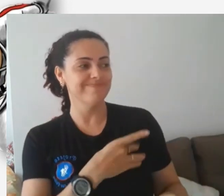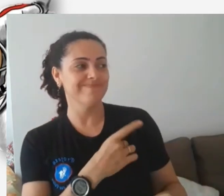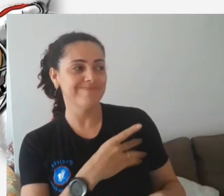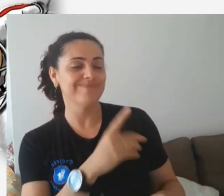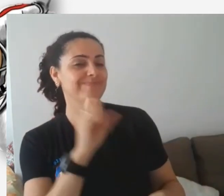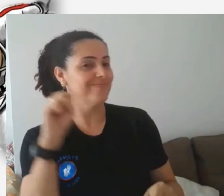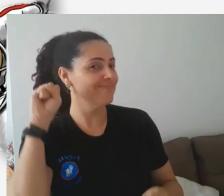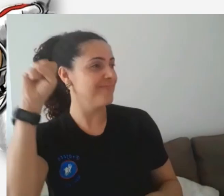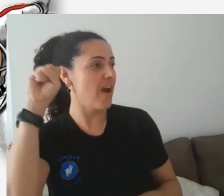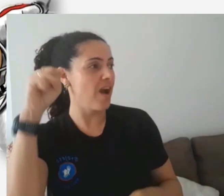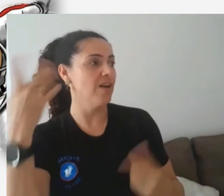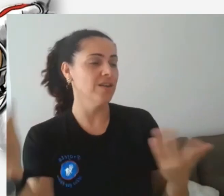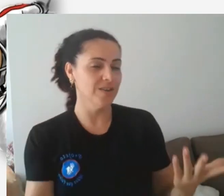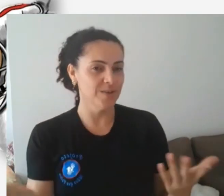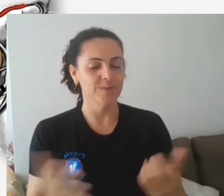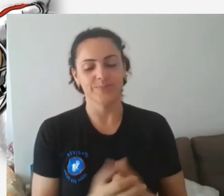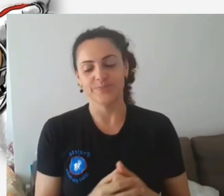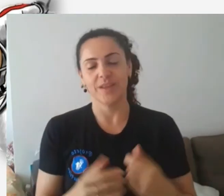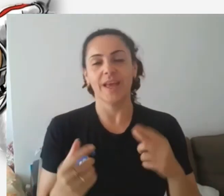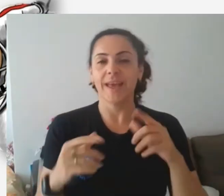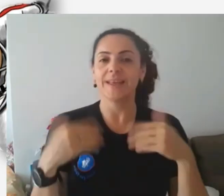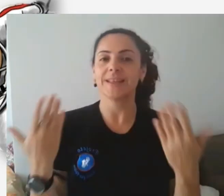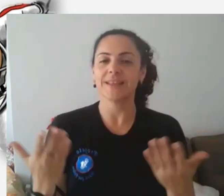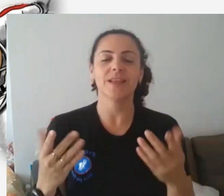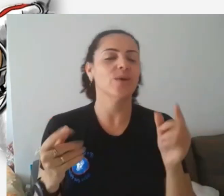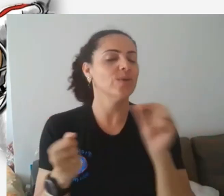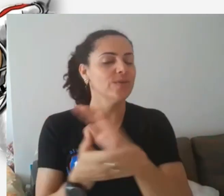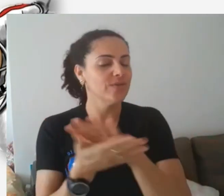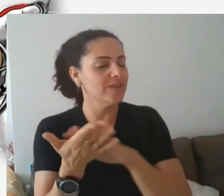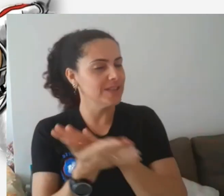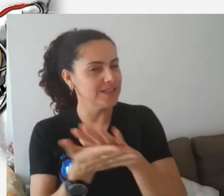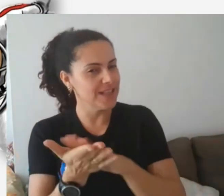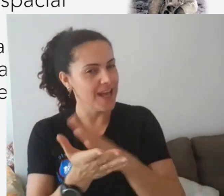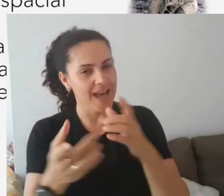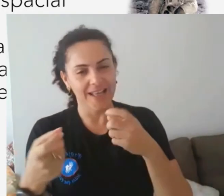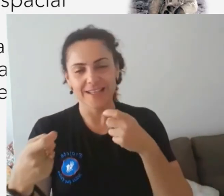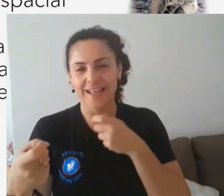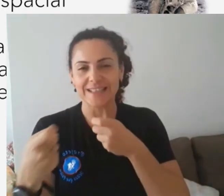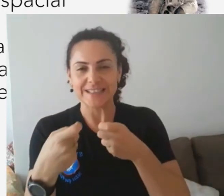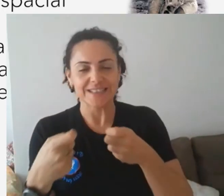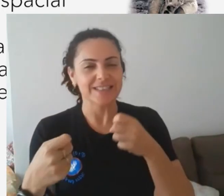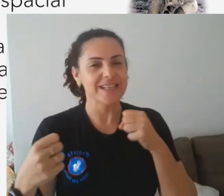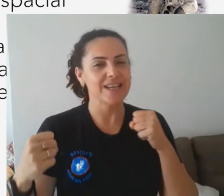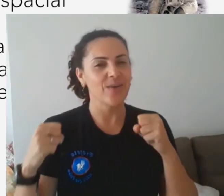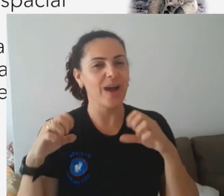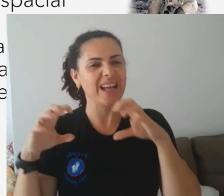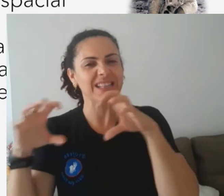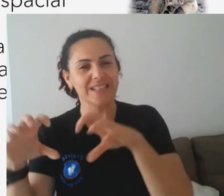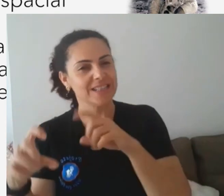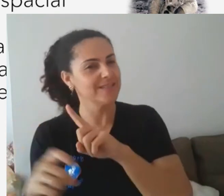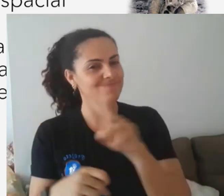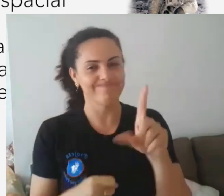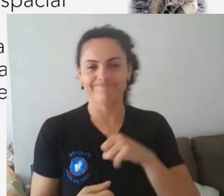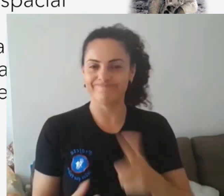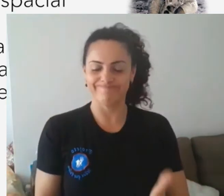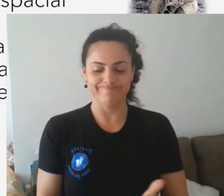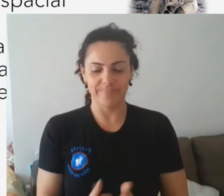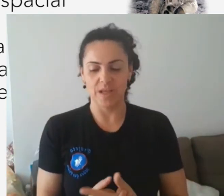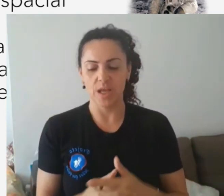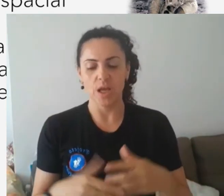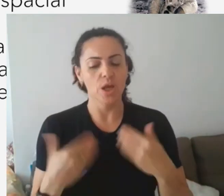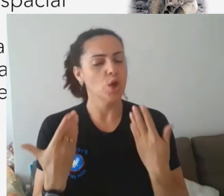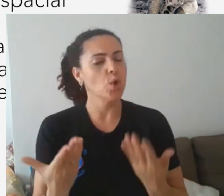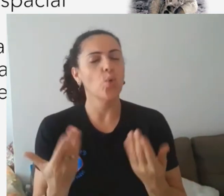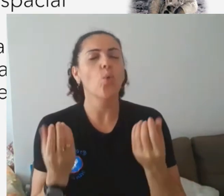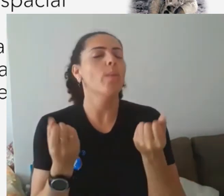Soviética, e vários países do mundo aí tinham muito medo desses futuros supostos ataques. Como que ela acabou então? A gente não vive mais